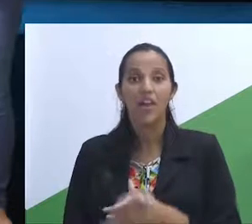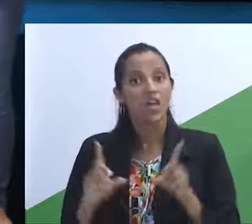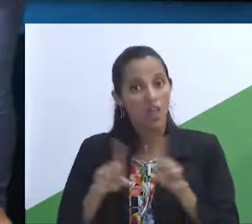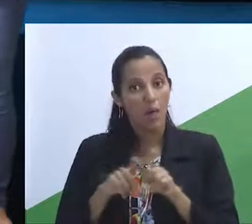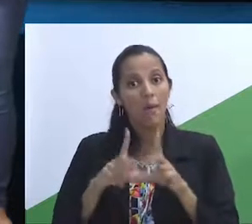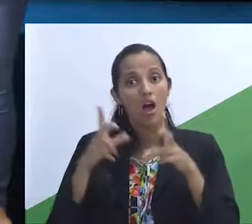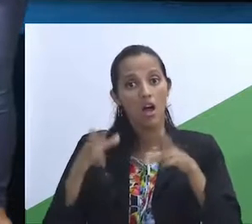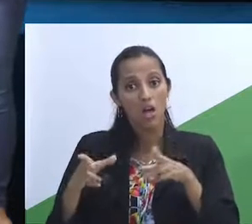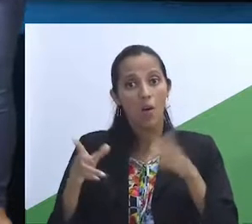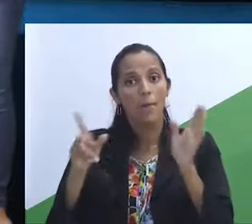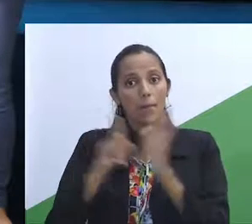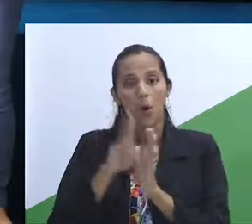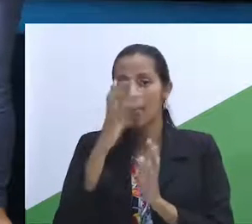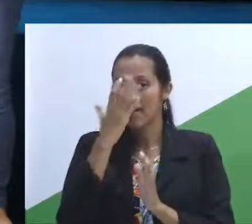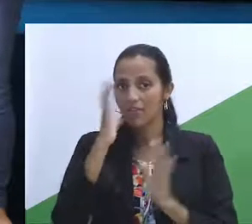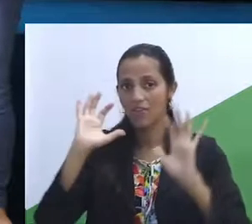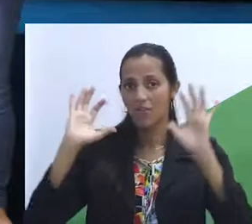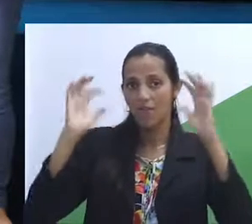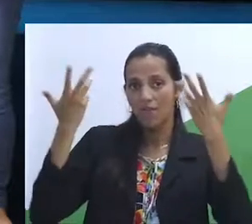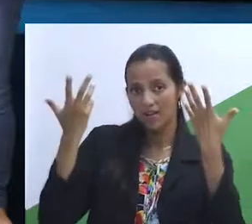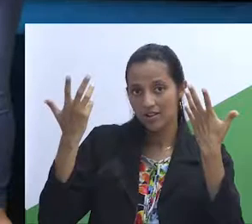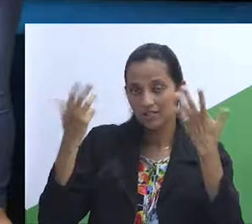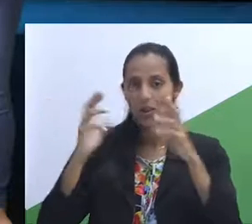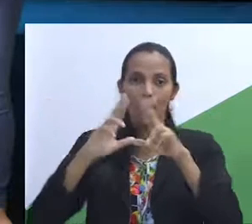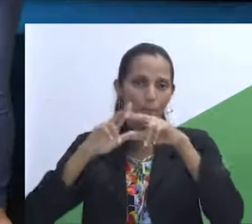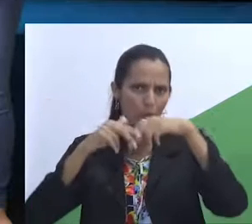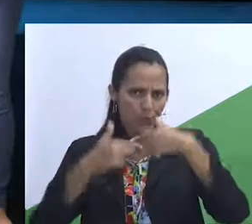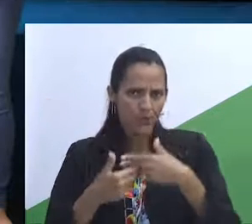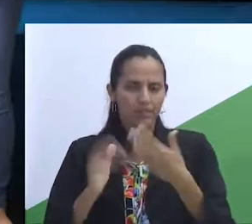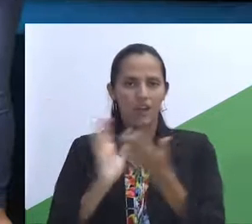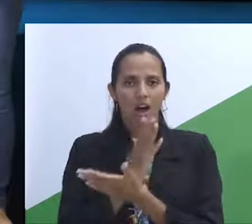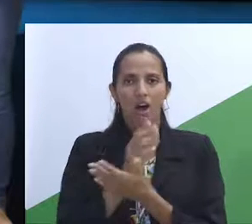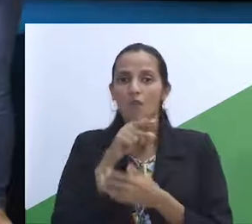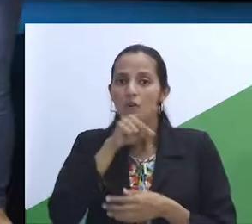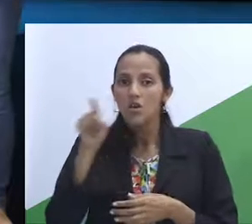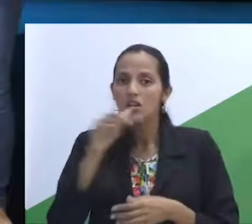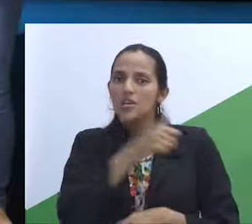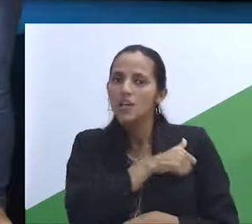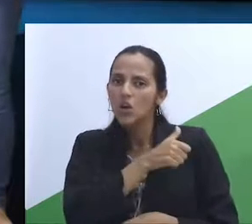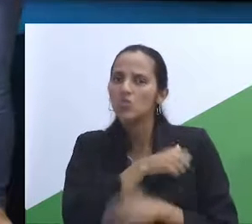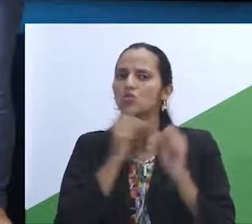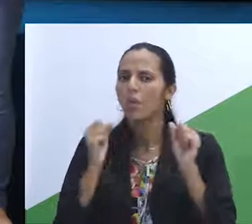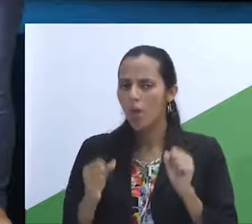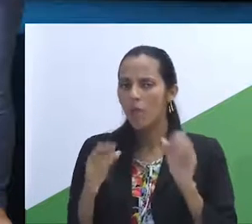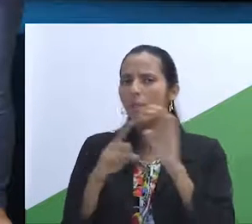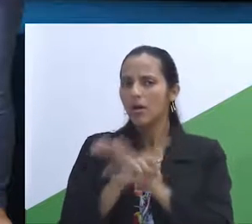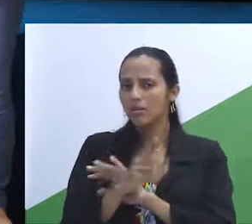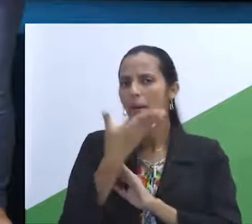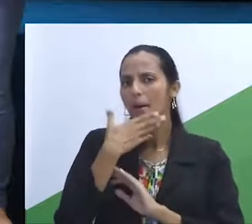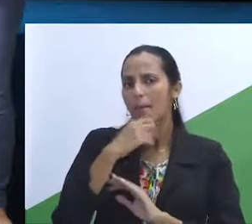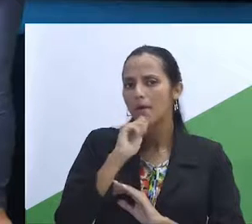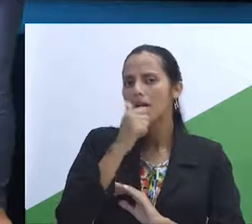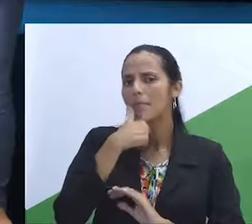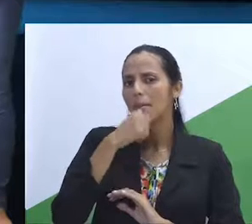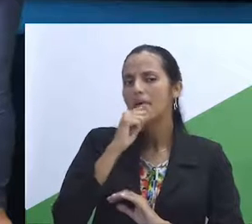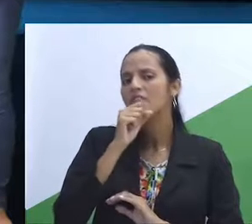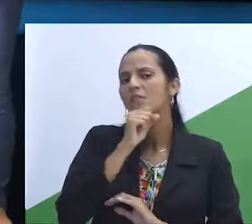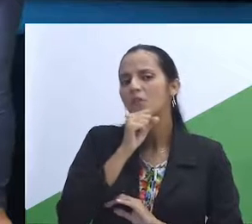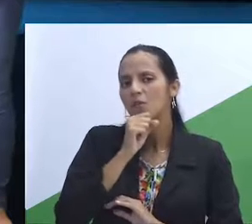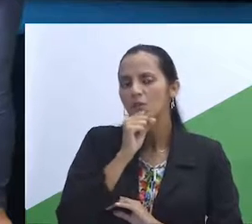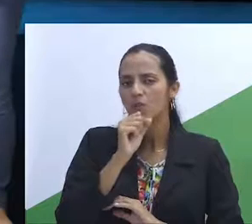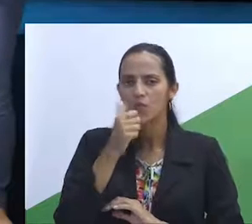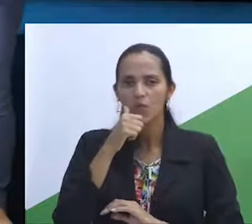marcha de carnaval, né? Então, quer dizer, por isso, né? Vocês, vocês, alunos, podem, inclusive, perguntar dos pais, ou dos avós de vocês, né?